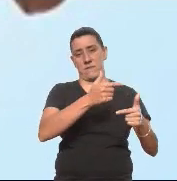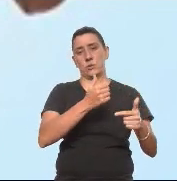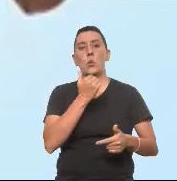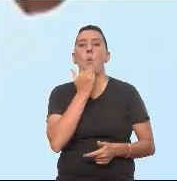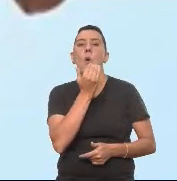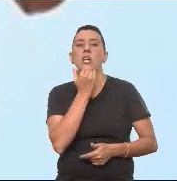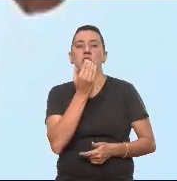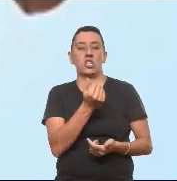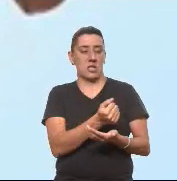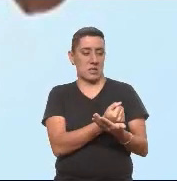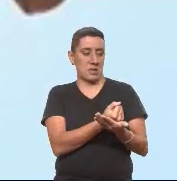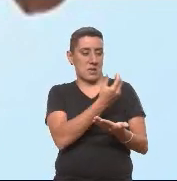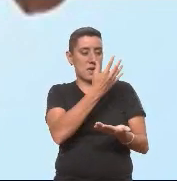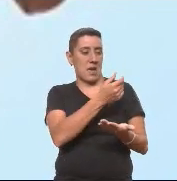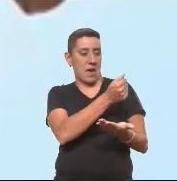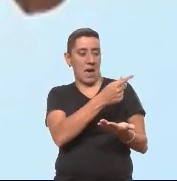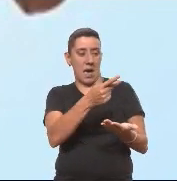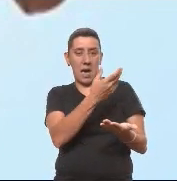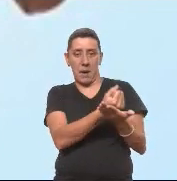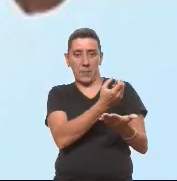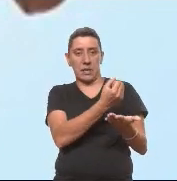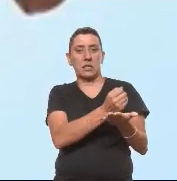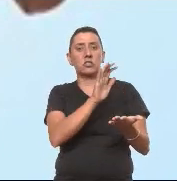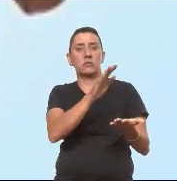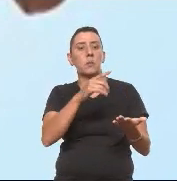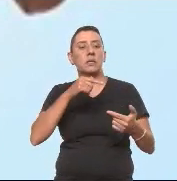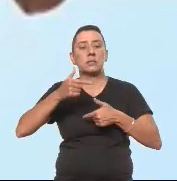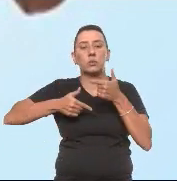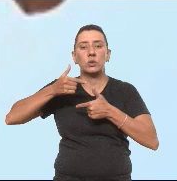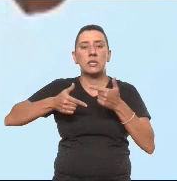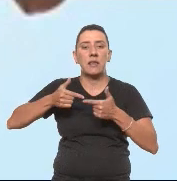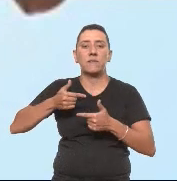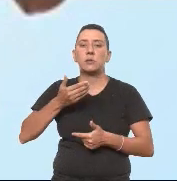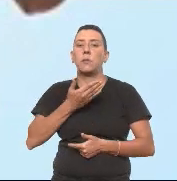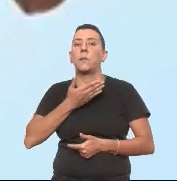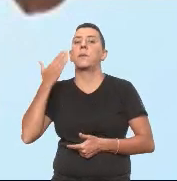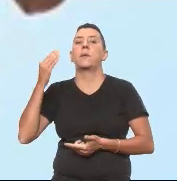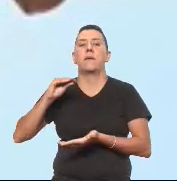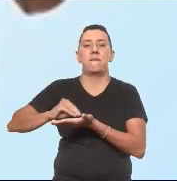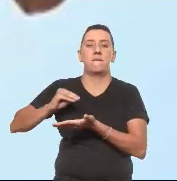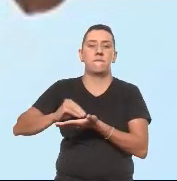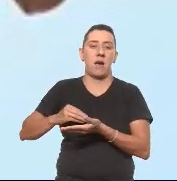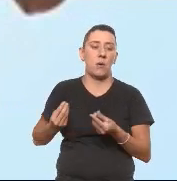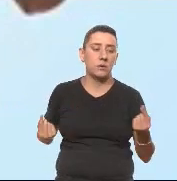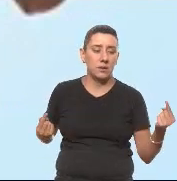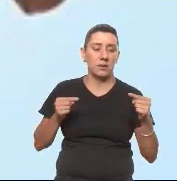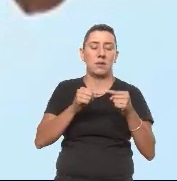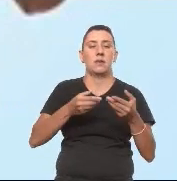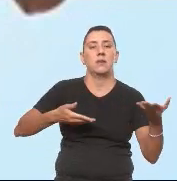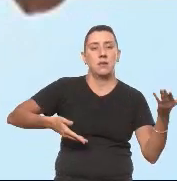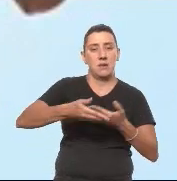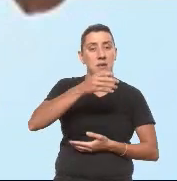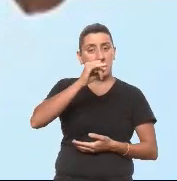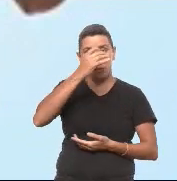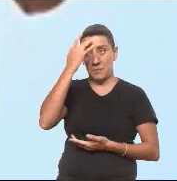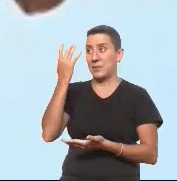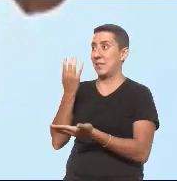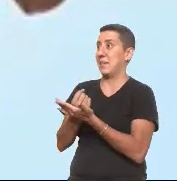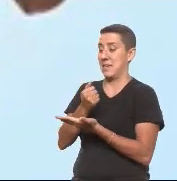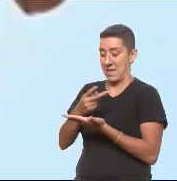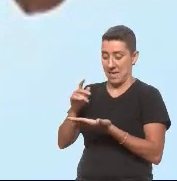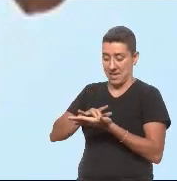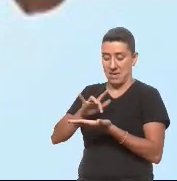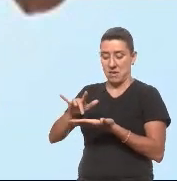se eu não tiver na retaguarda toda uma infraestrutura preparada para atender sua solicitação porque senão eu queria uma frustração na minha